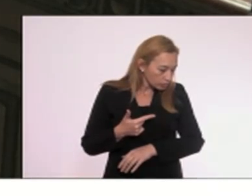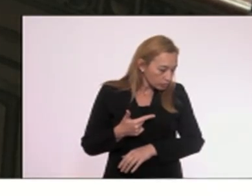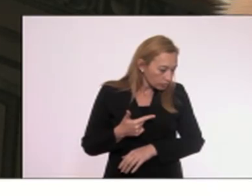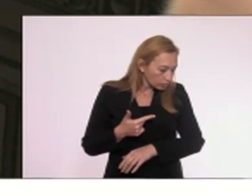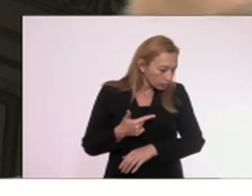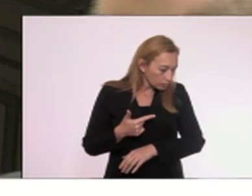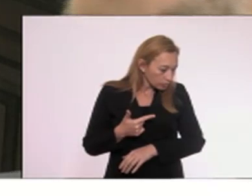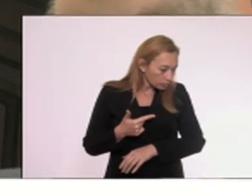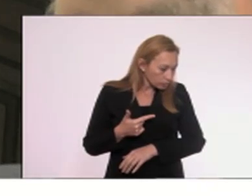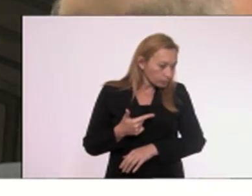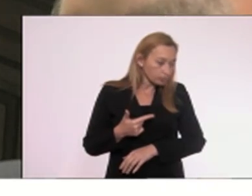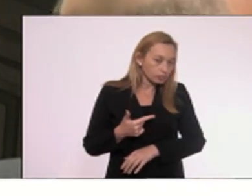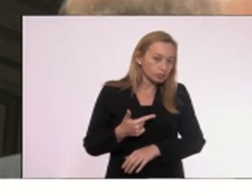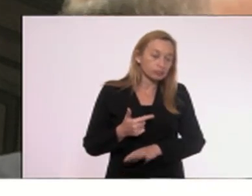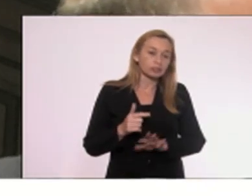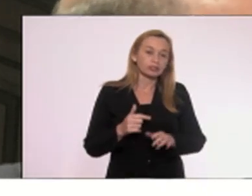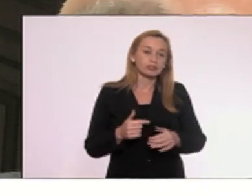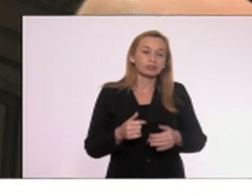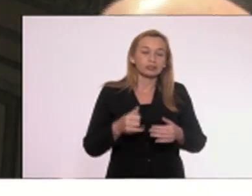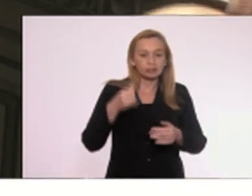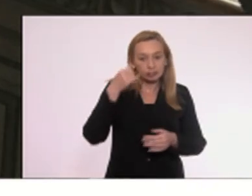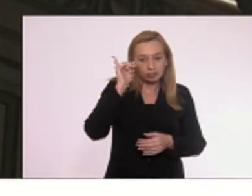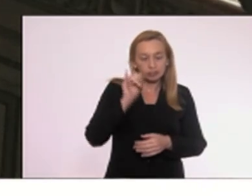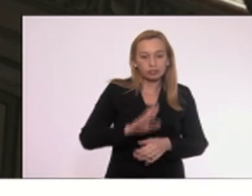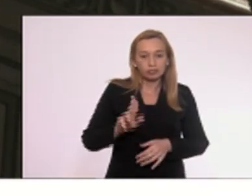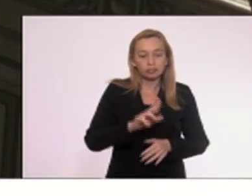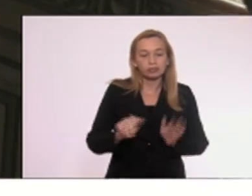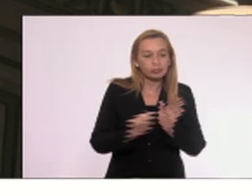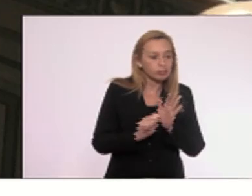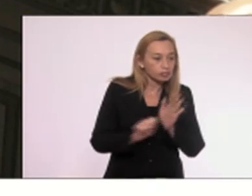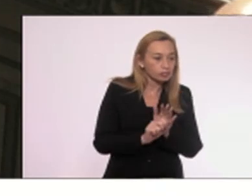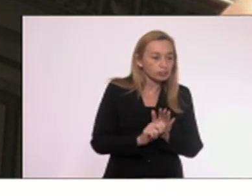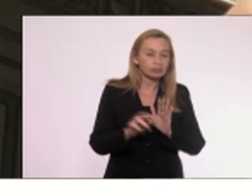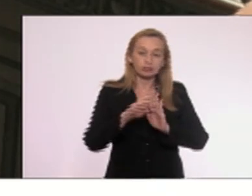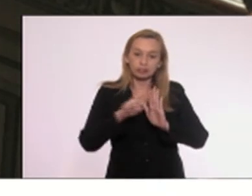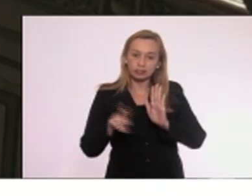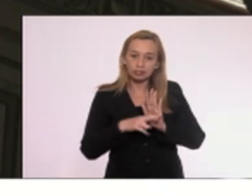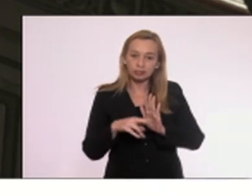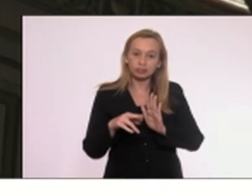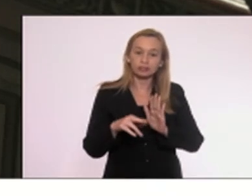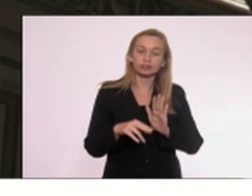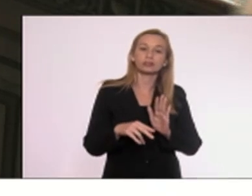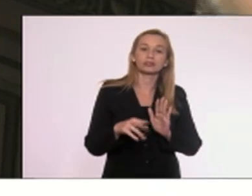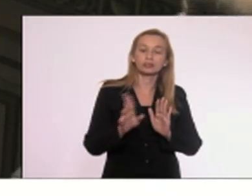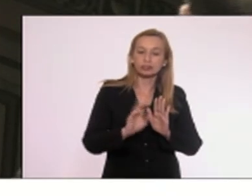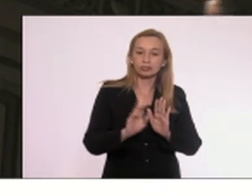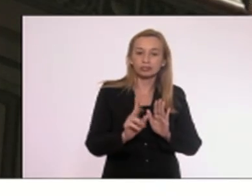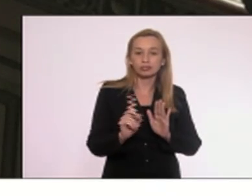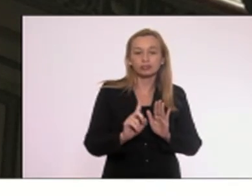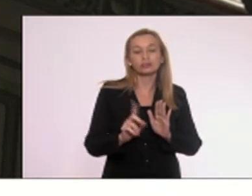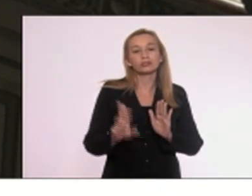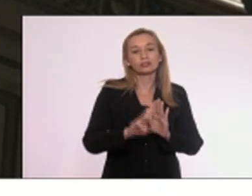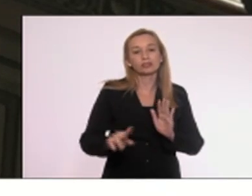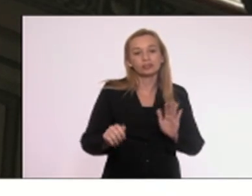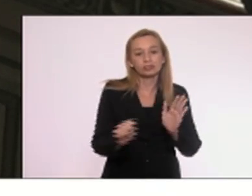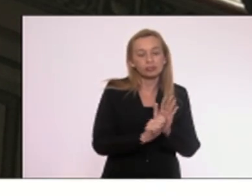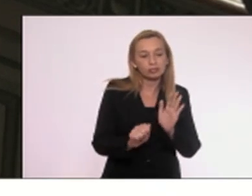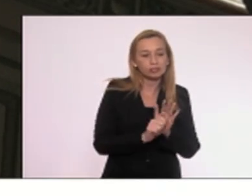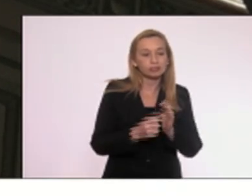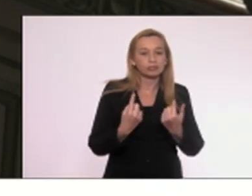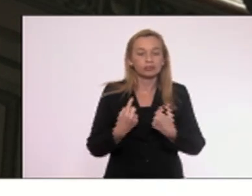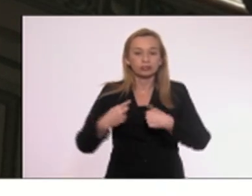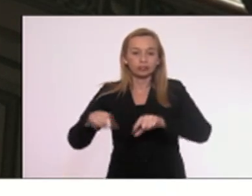de risco ao uso de drogas. 3. Aplicar técnicas de reconhecimento do uso de drogas. 4. Planejar e realizar atividade de prevenção à